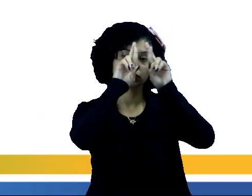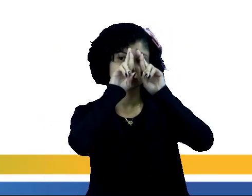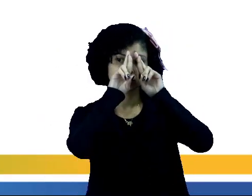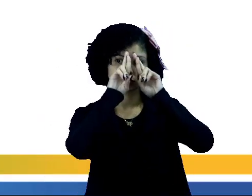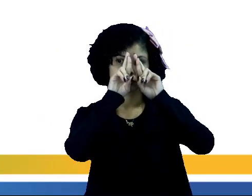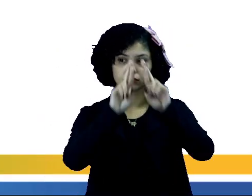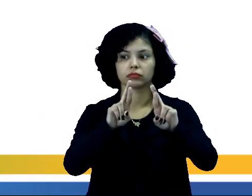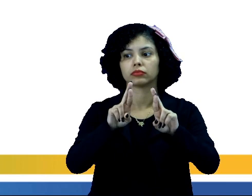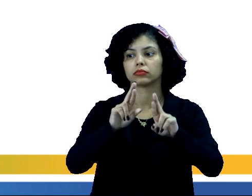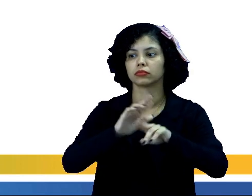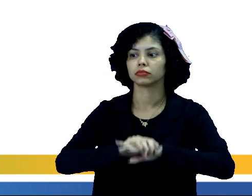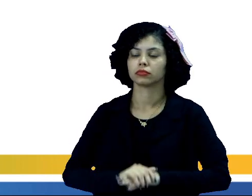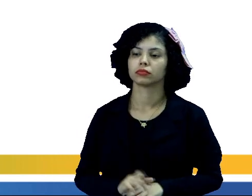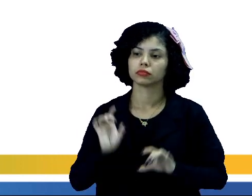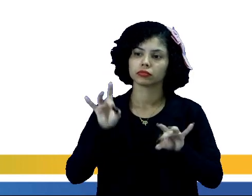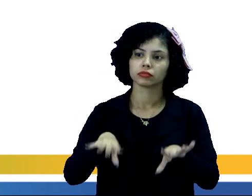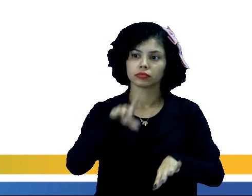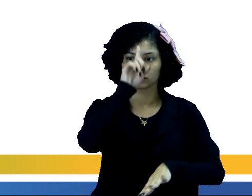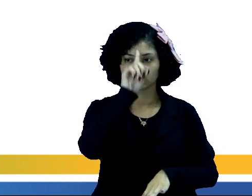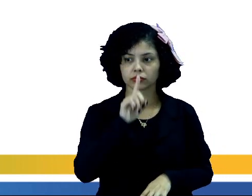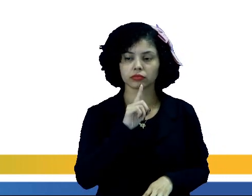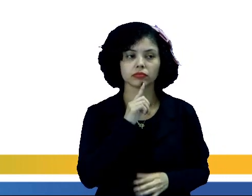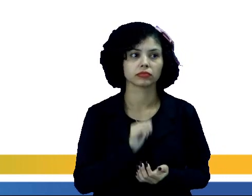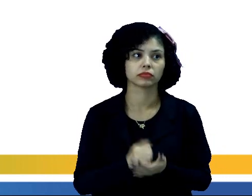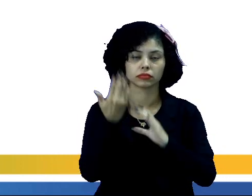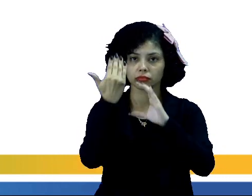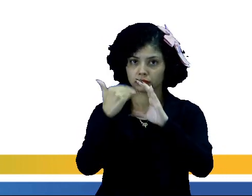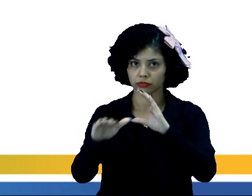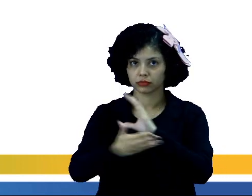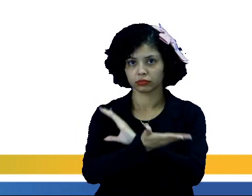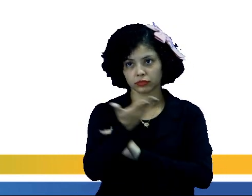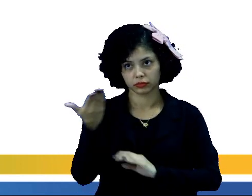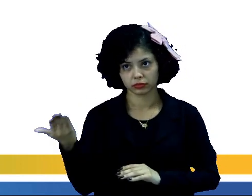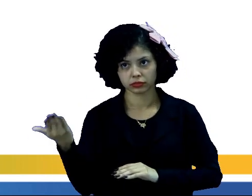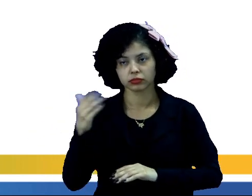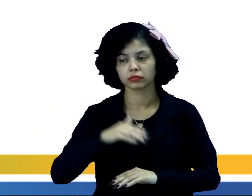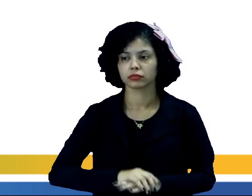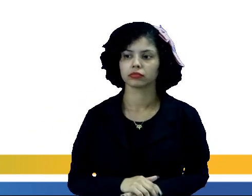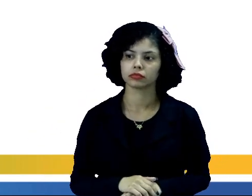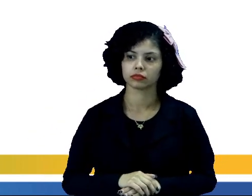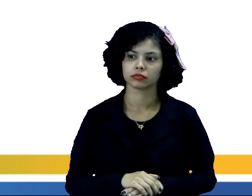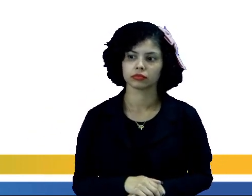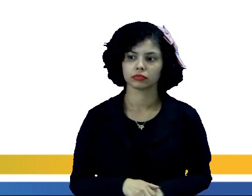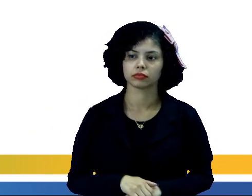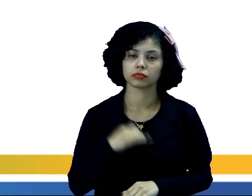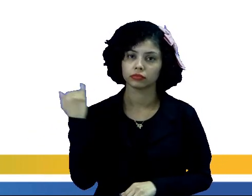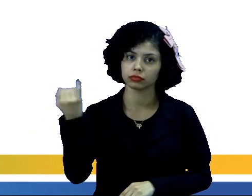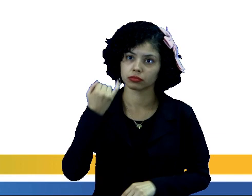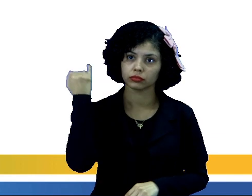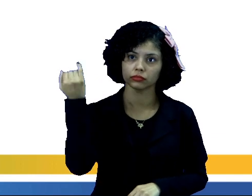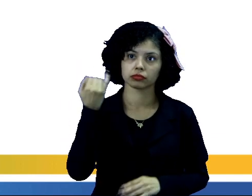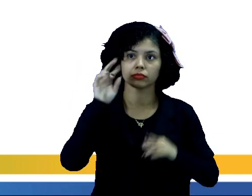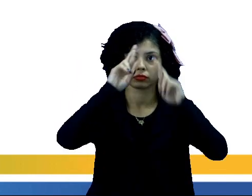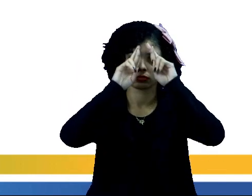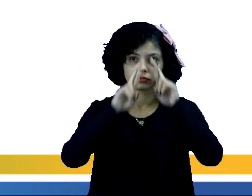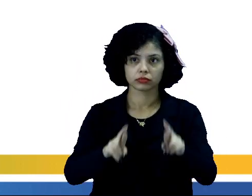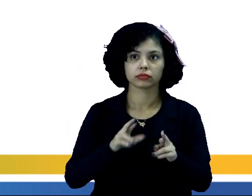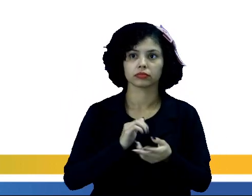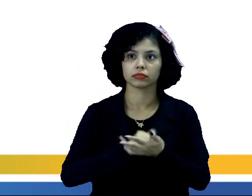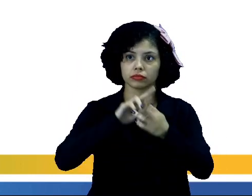E é isso, gente. A última imagem é uma mensagem aí para vocês, né, que é importante a